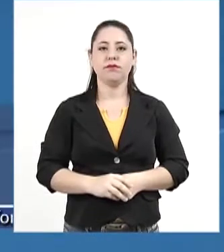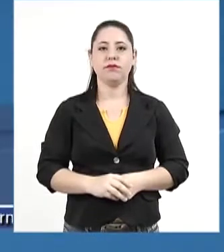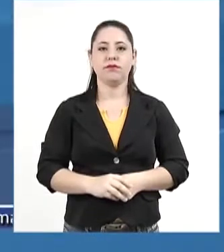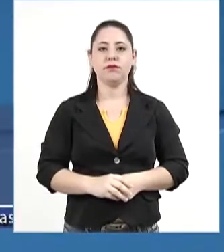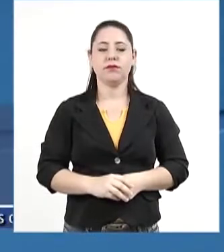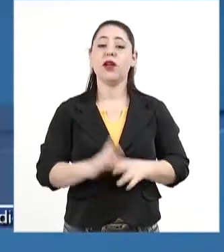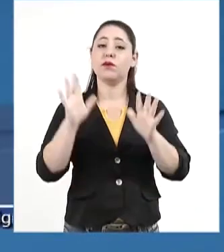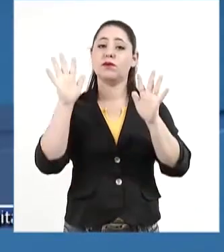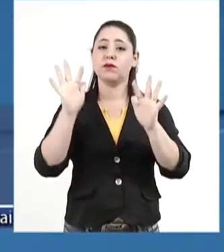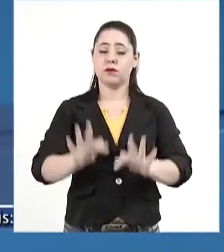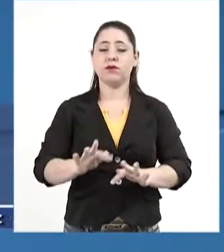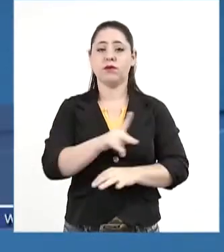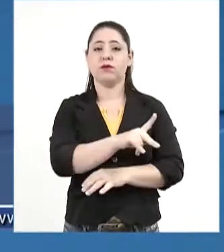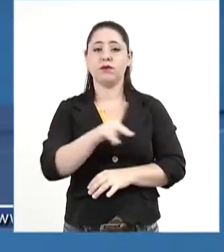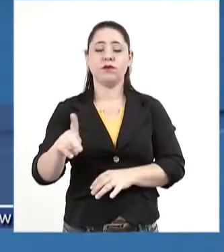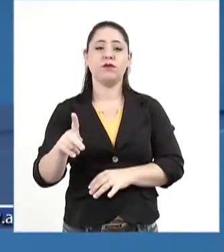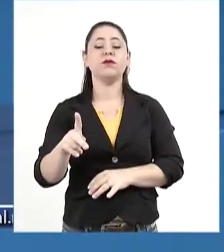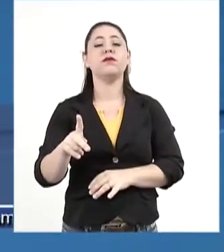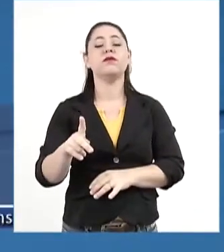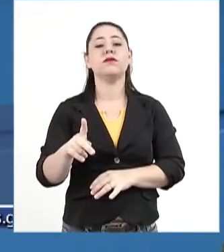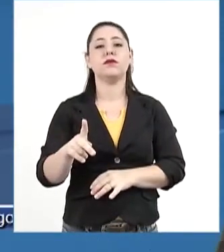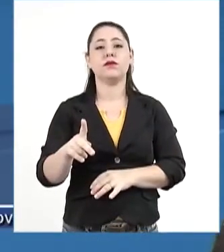Por fim, senhor presidente, um requerimento